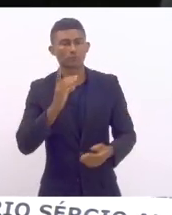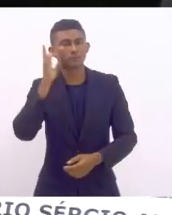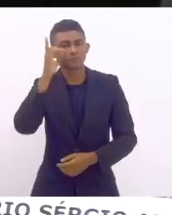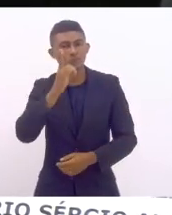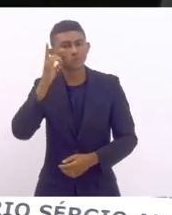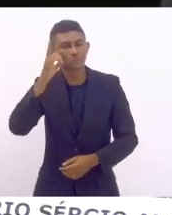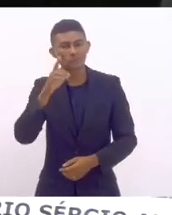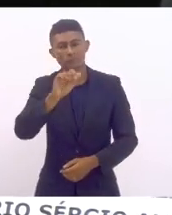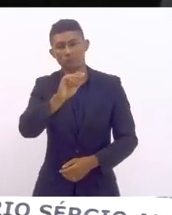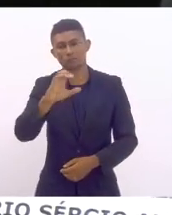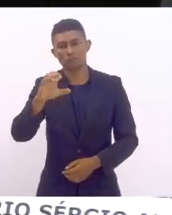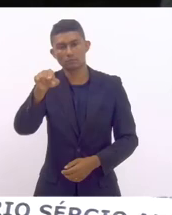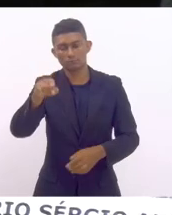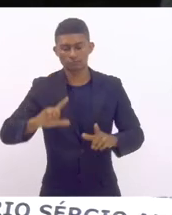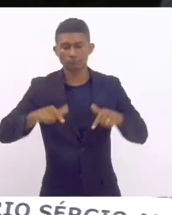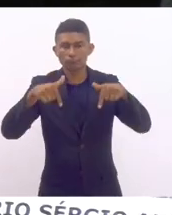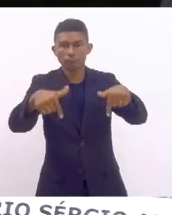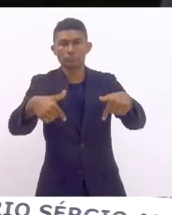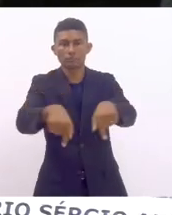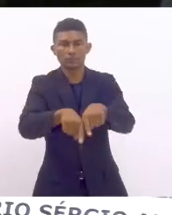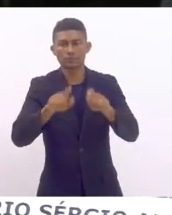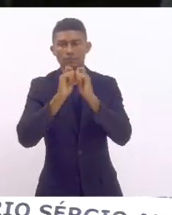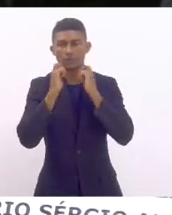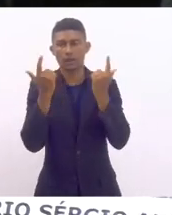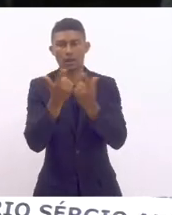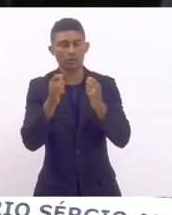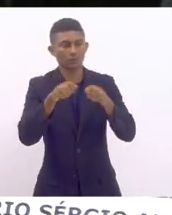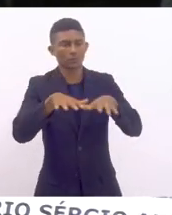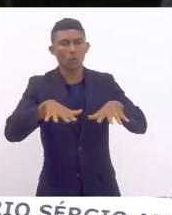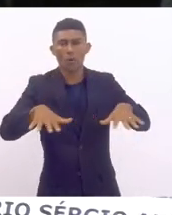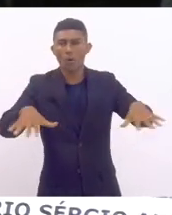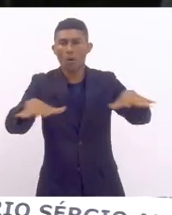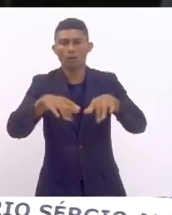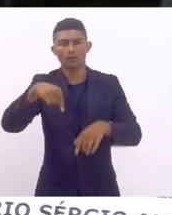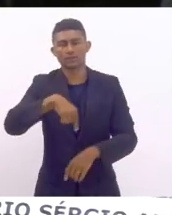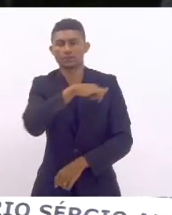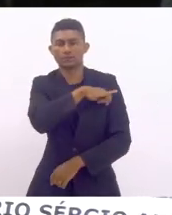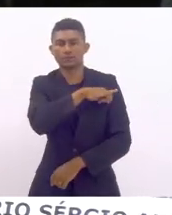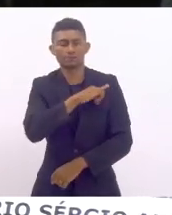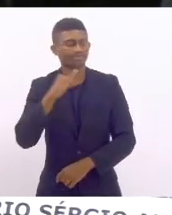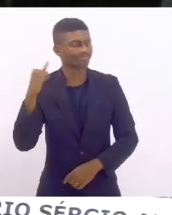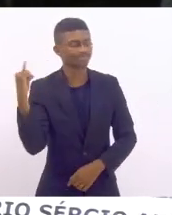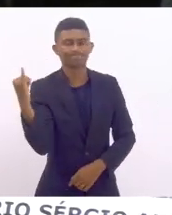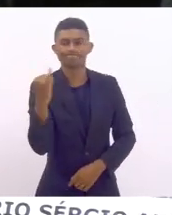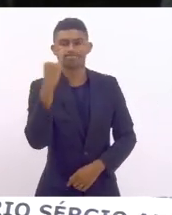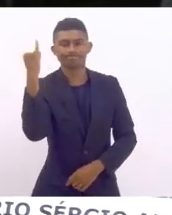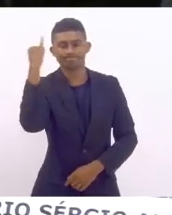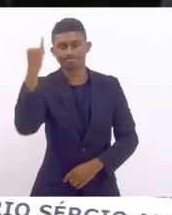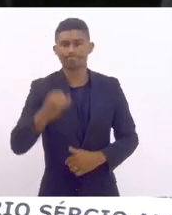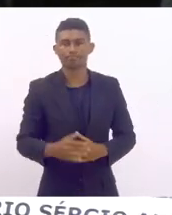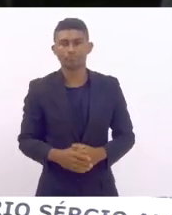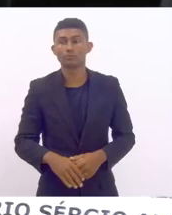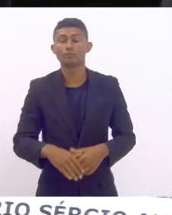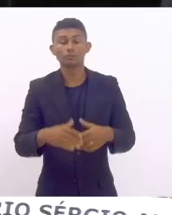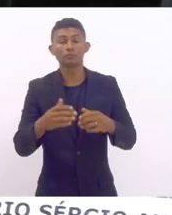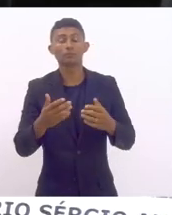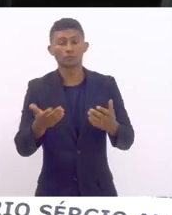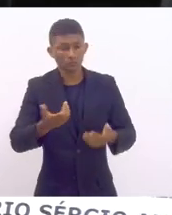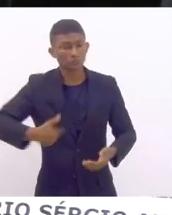André Ceciliano e de toda a Assembleia Legislativa do Estado do Rio de Janeiro é fundamental para que isso aconteça